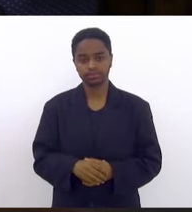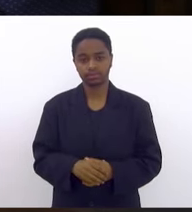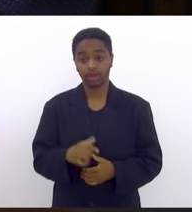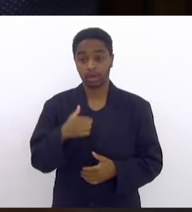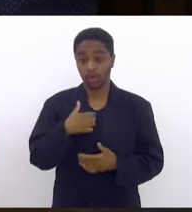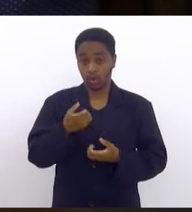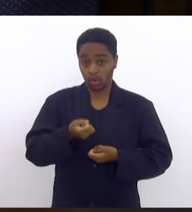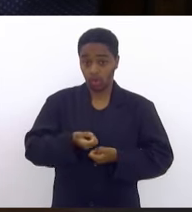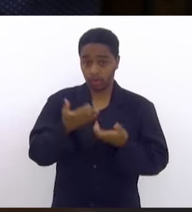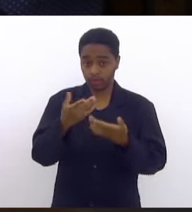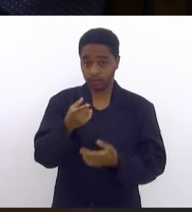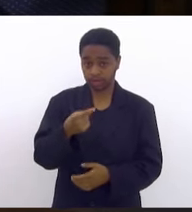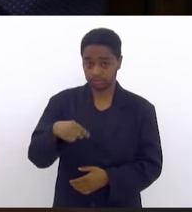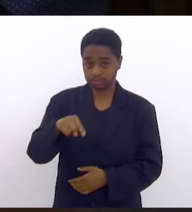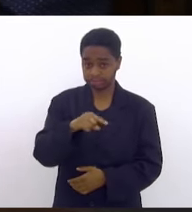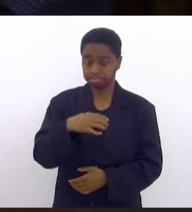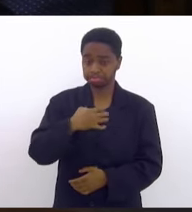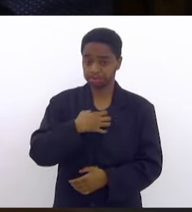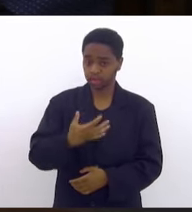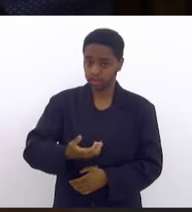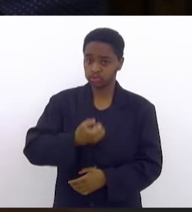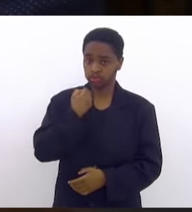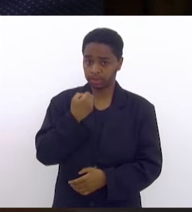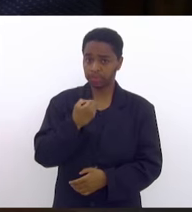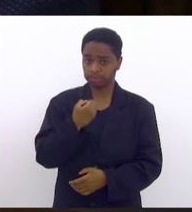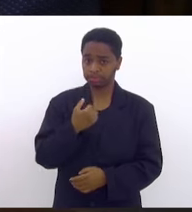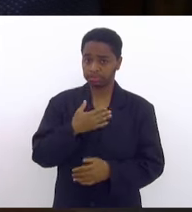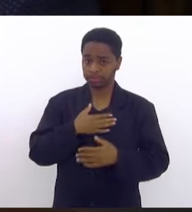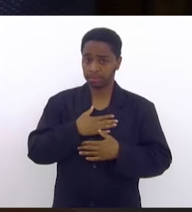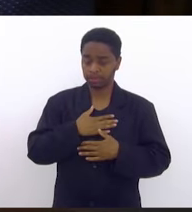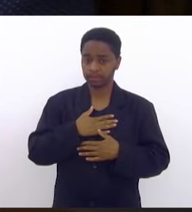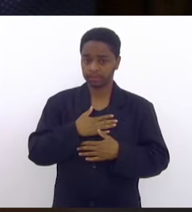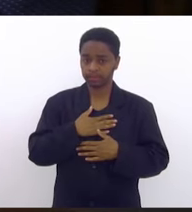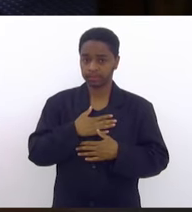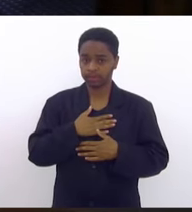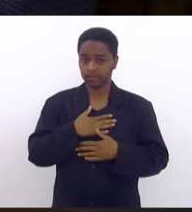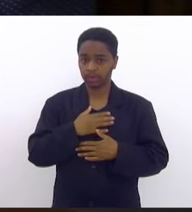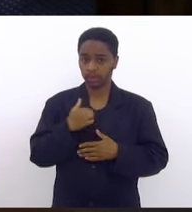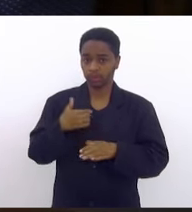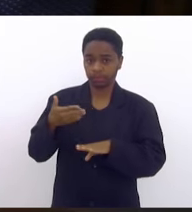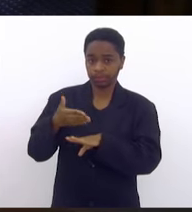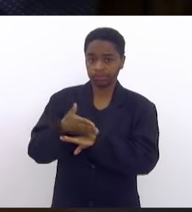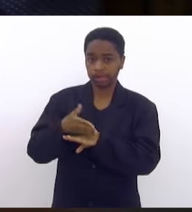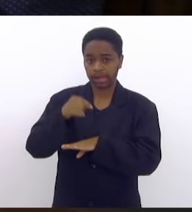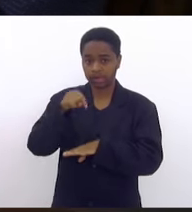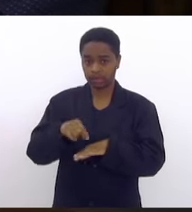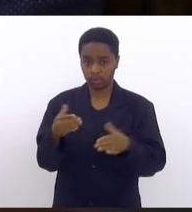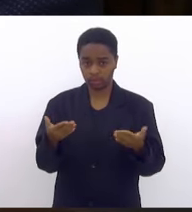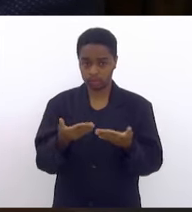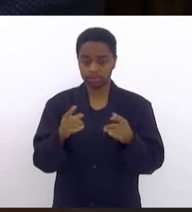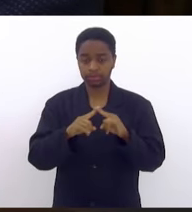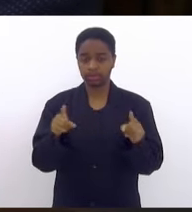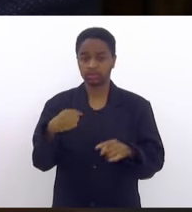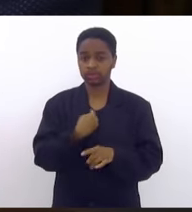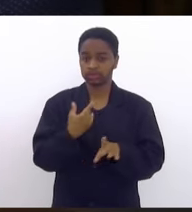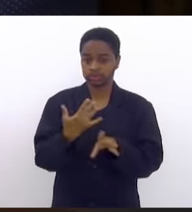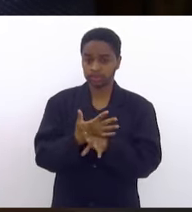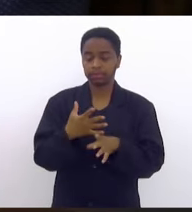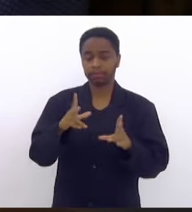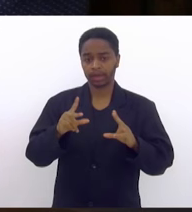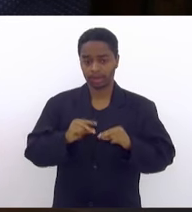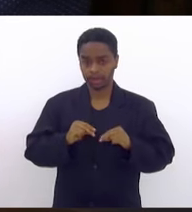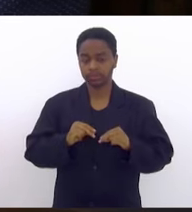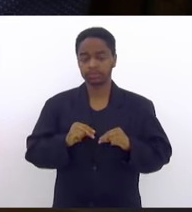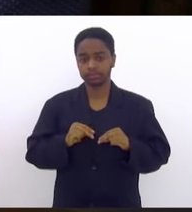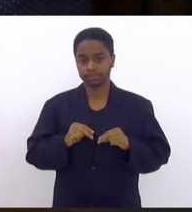Confesso aos irmãos que foi uma surpresa muito grande para mim estar neste lugar aqui hoje. Mas Mangaratiba merece. Mangaratiba